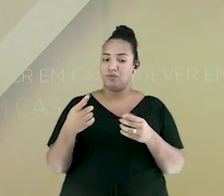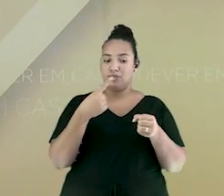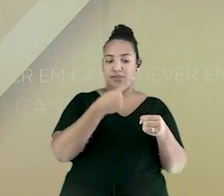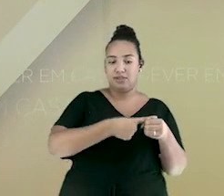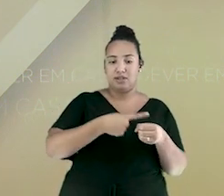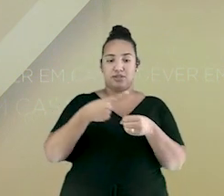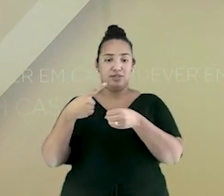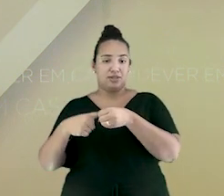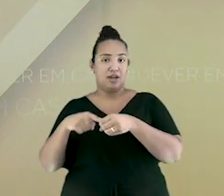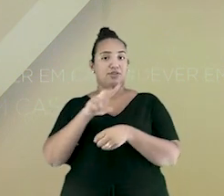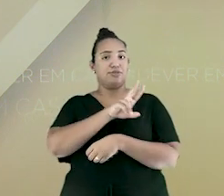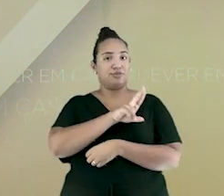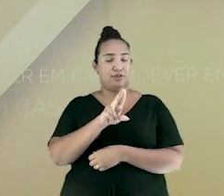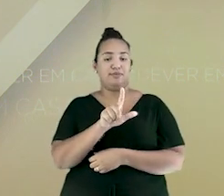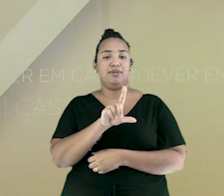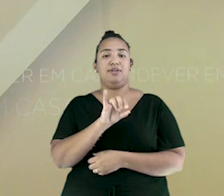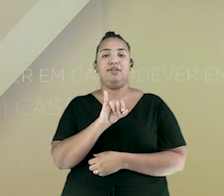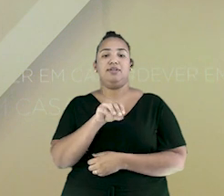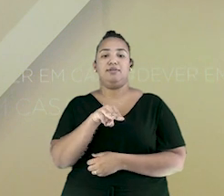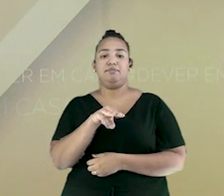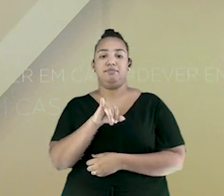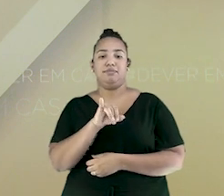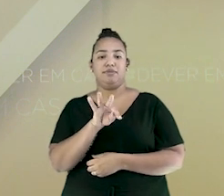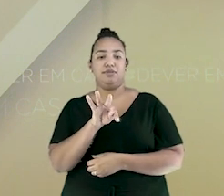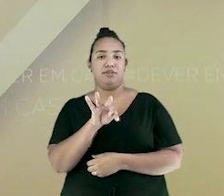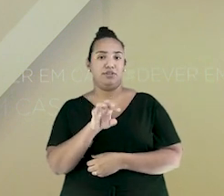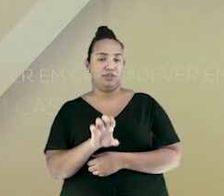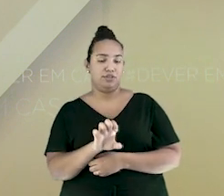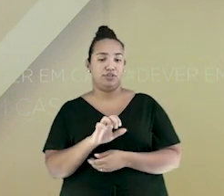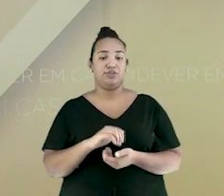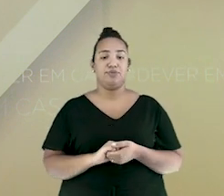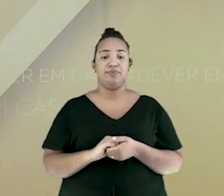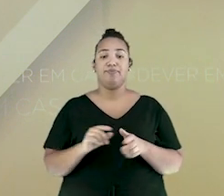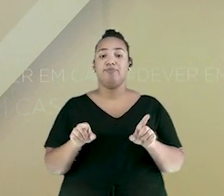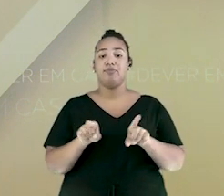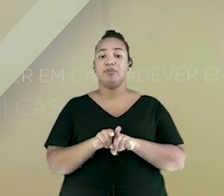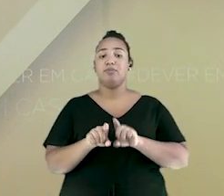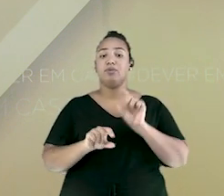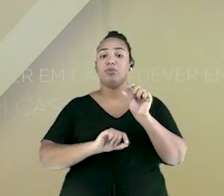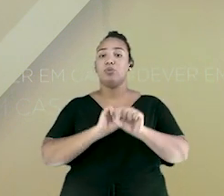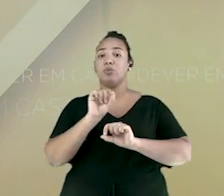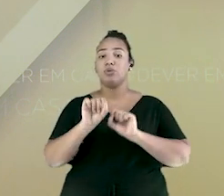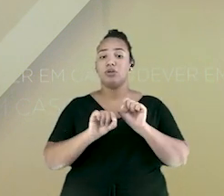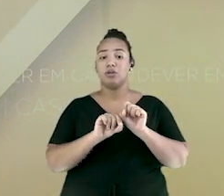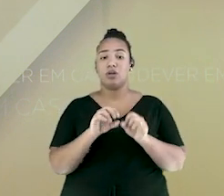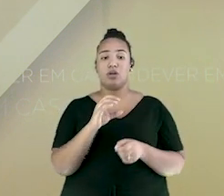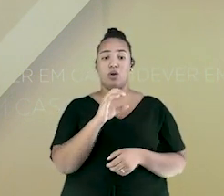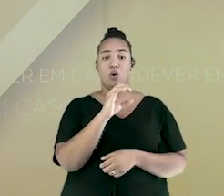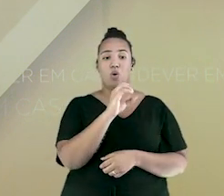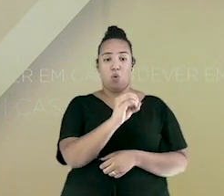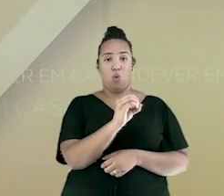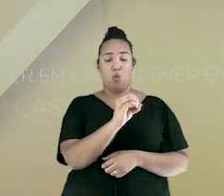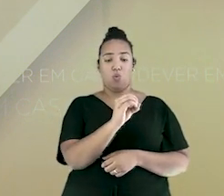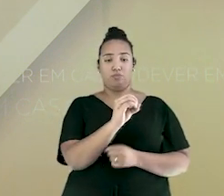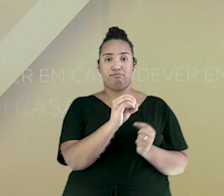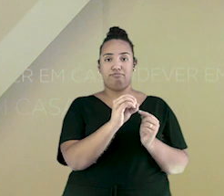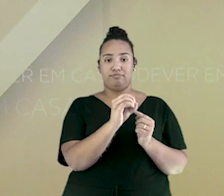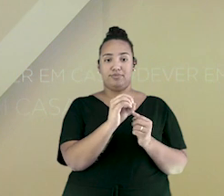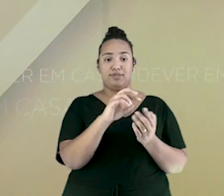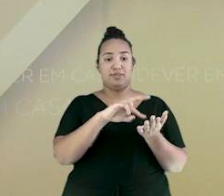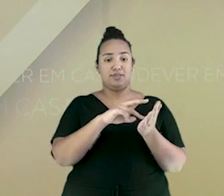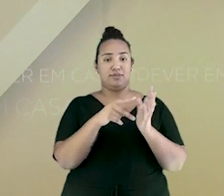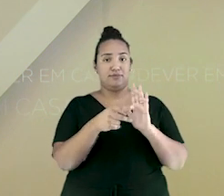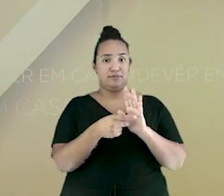Divisão territorial entre municípios é limite. Outra pista é o artigo "o",